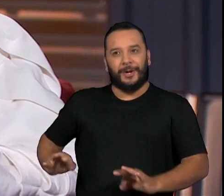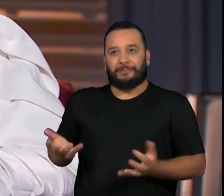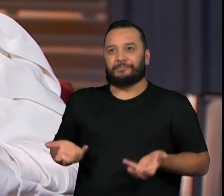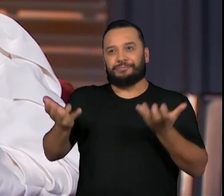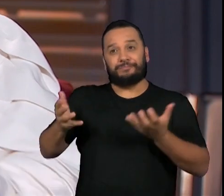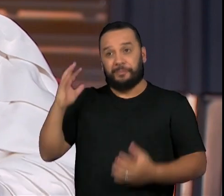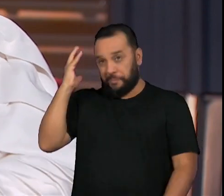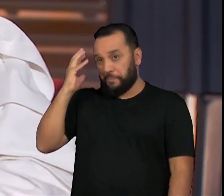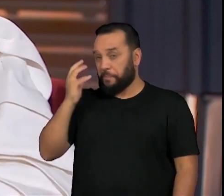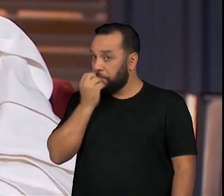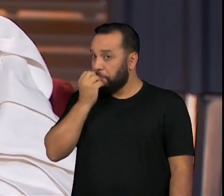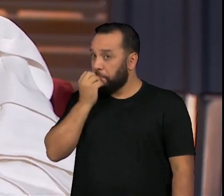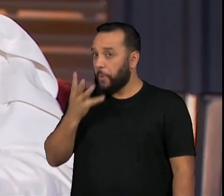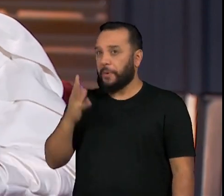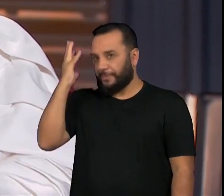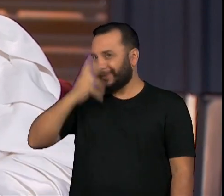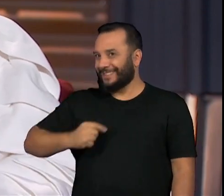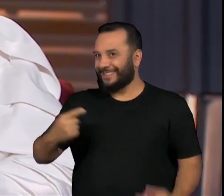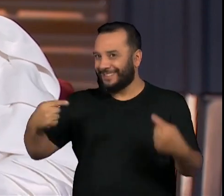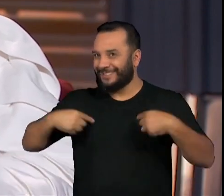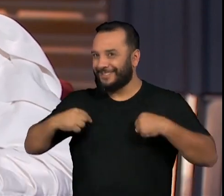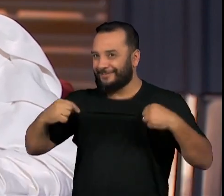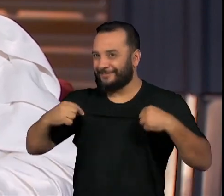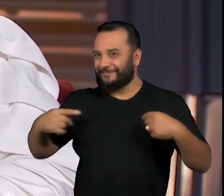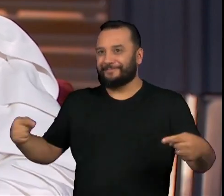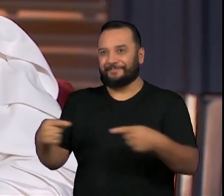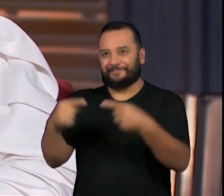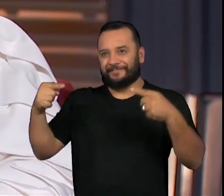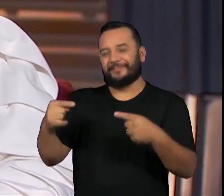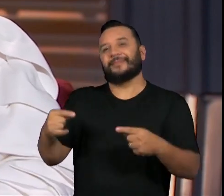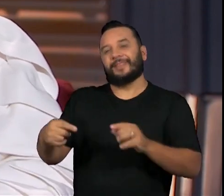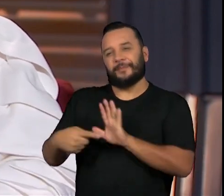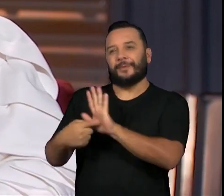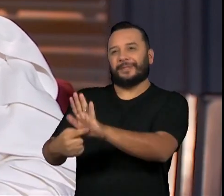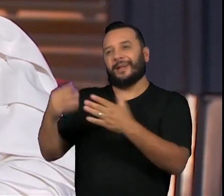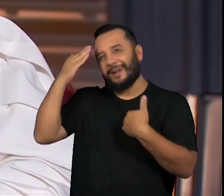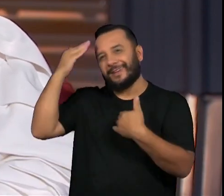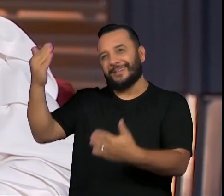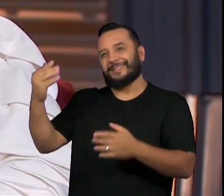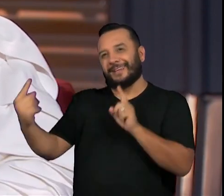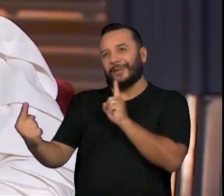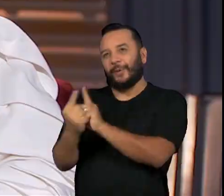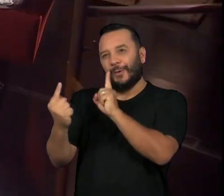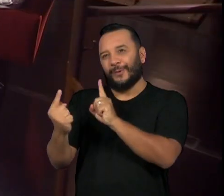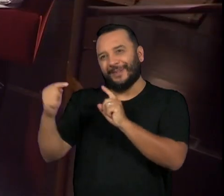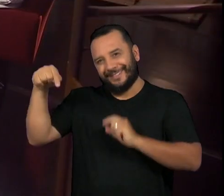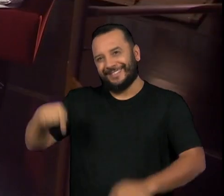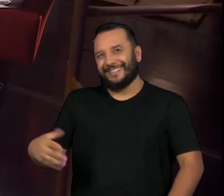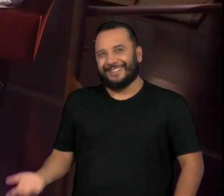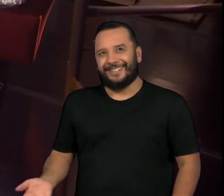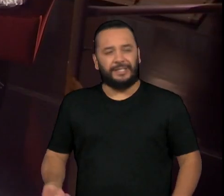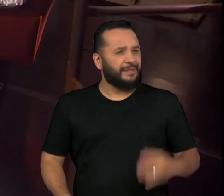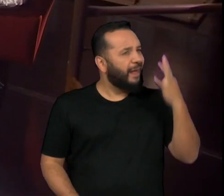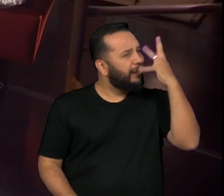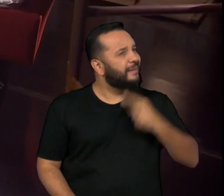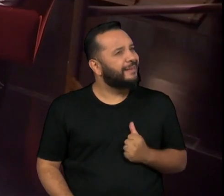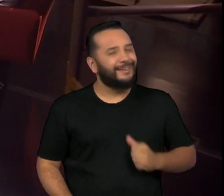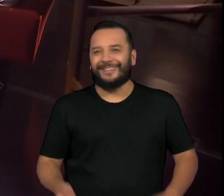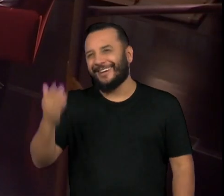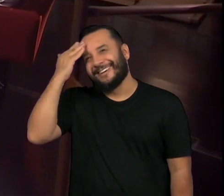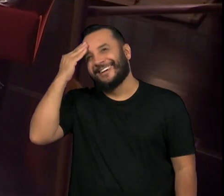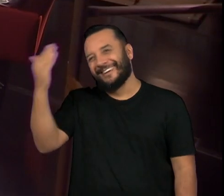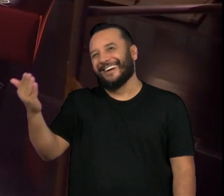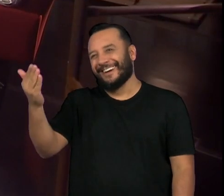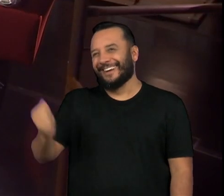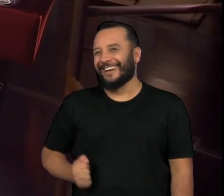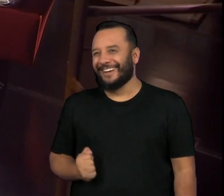É uma maneira de marcar a presença e de agradecer pelo encontro, principalmente. Tá linda. Né? Gratidão.